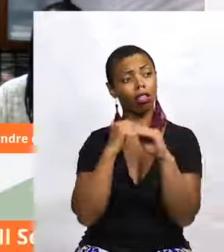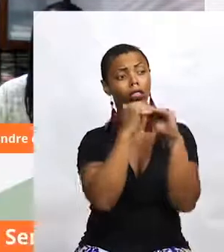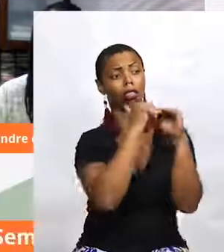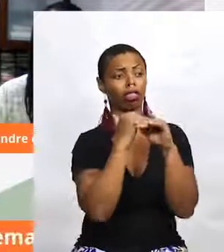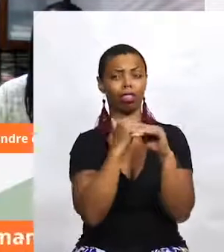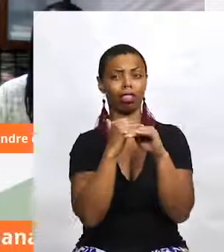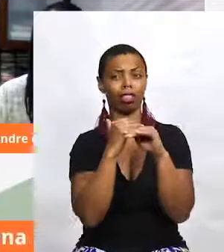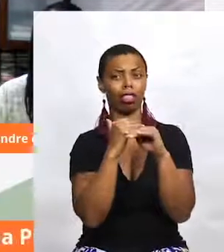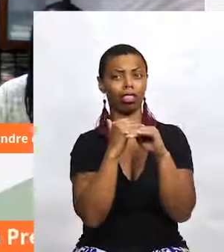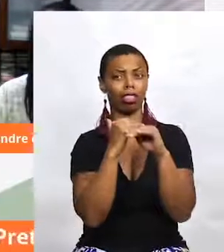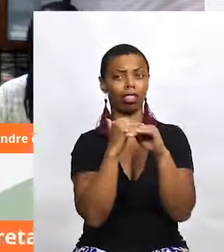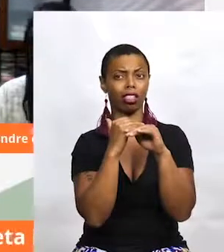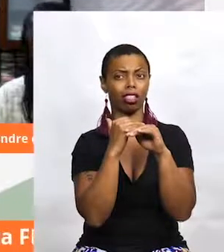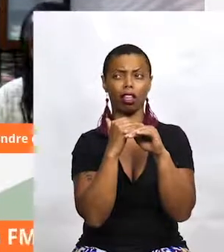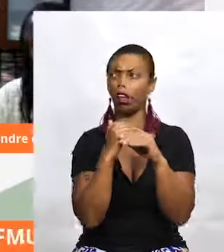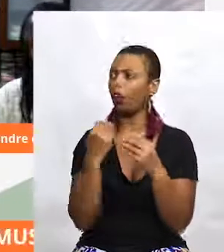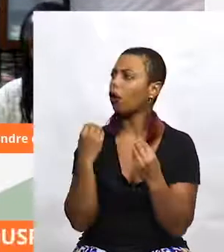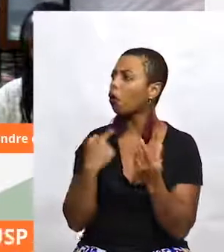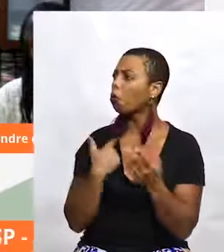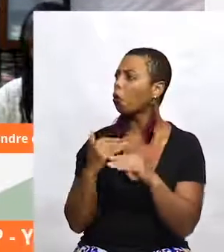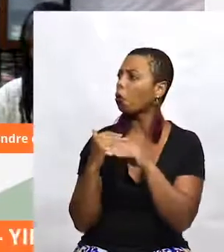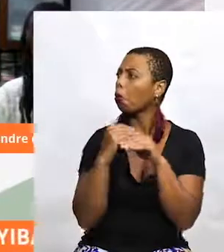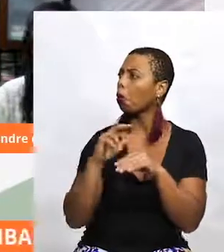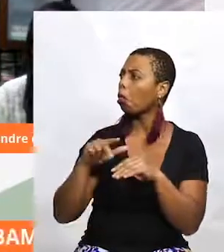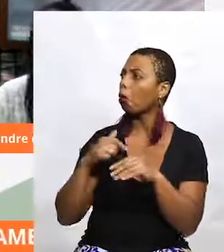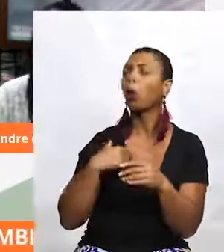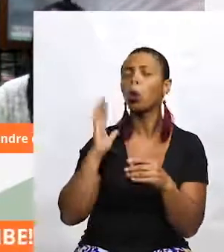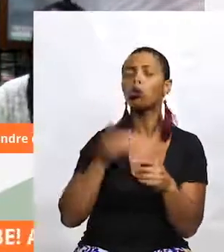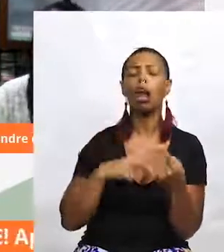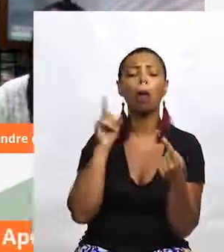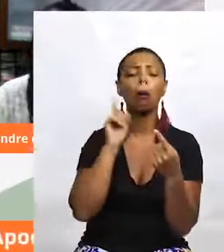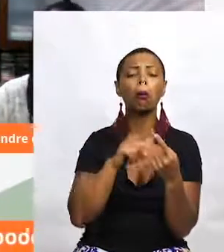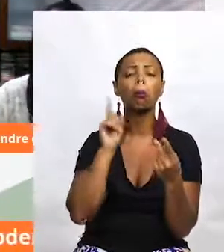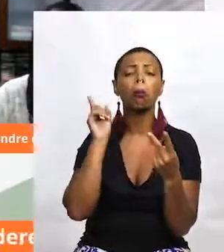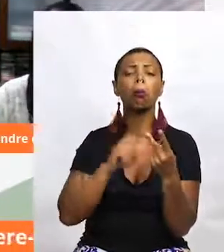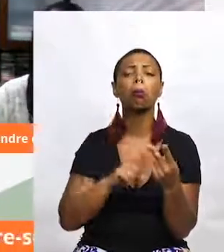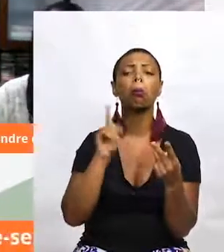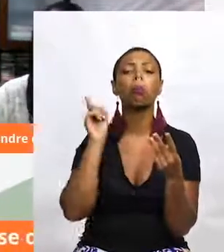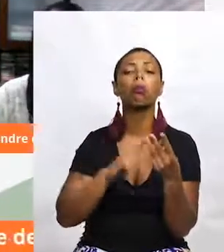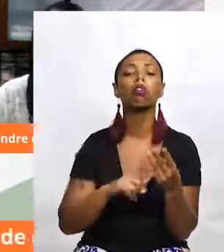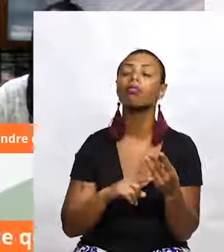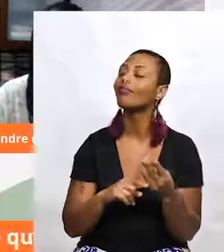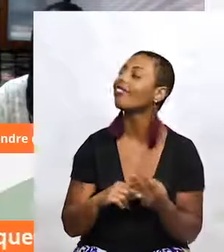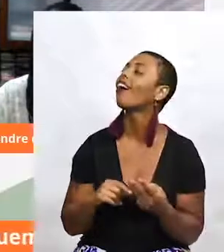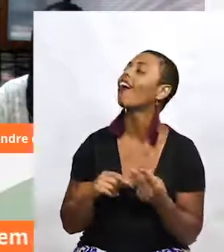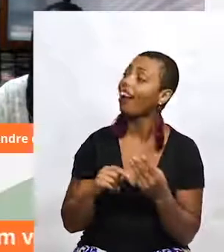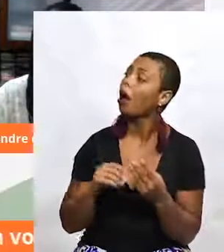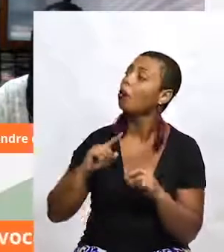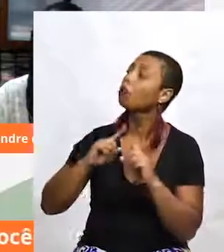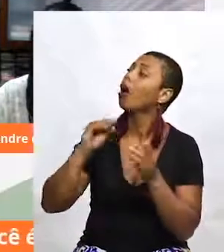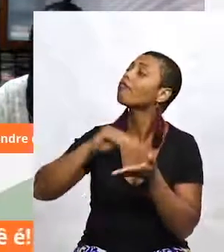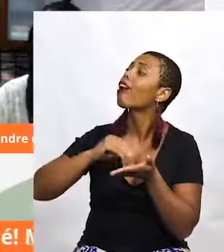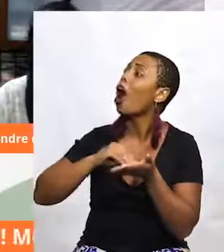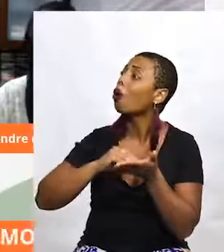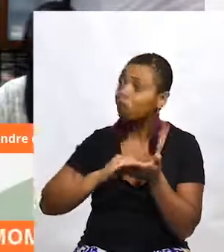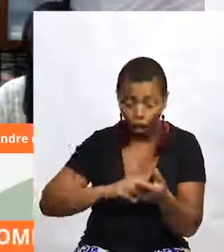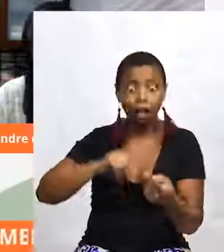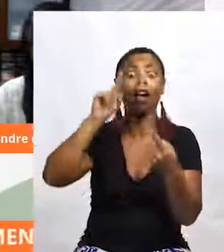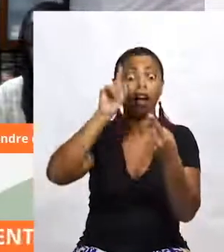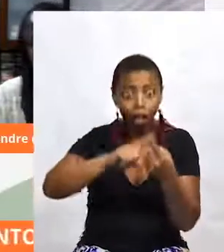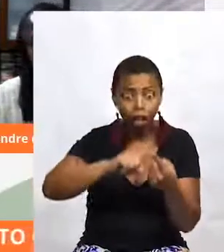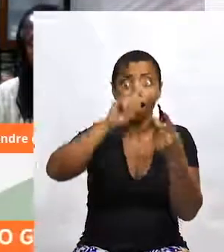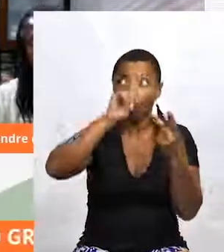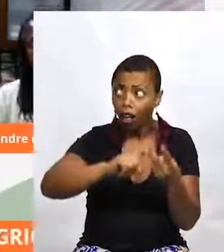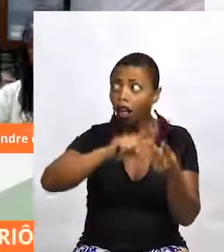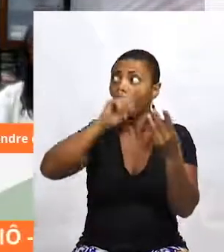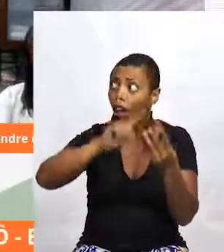E como é que eu não estou à altura? Eu já fiz isso, isso, isso. É, mas precisava isso, isso, isso, sendo que isso, isso, isso, eles